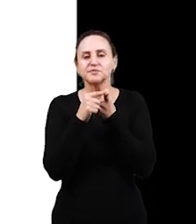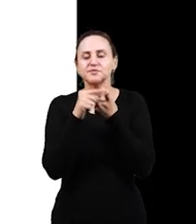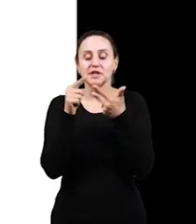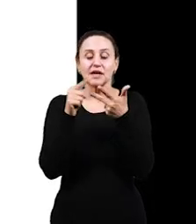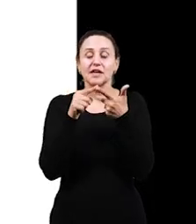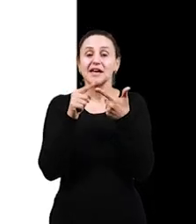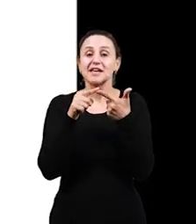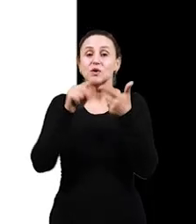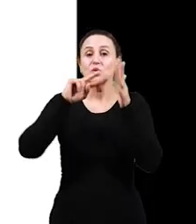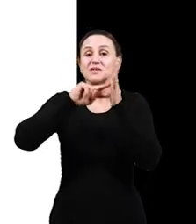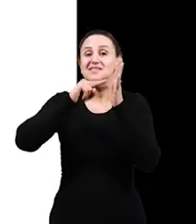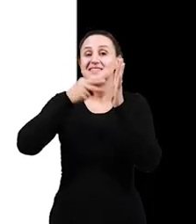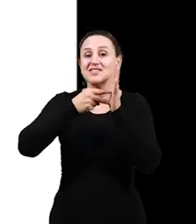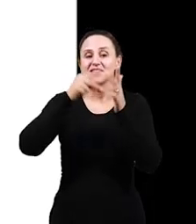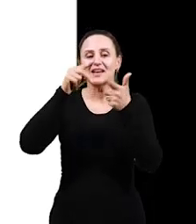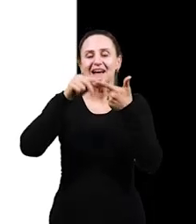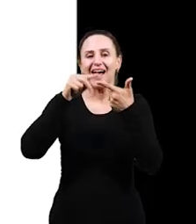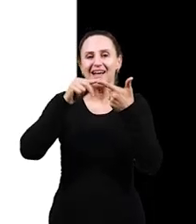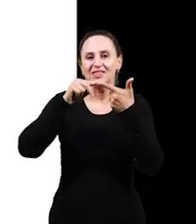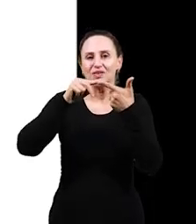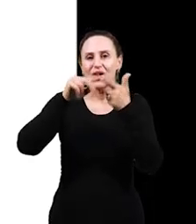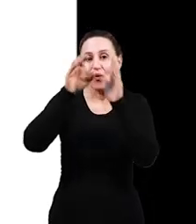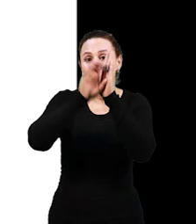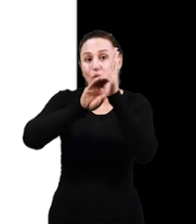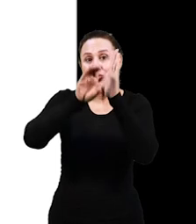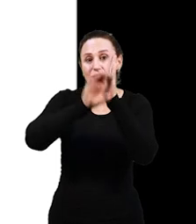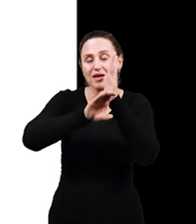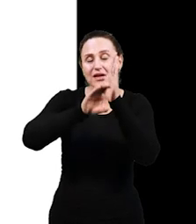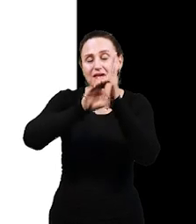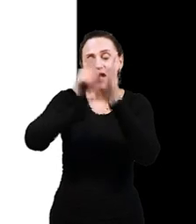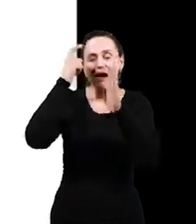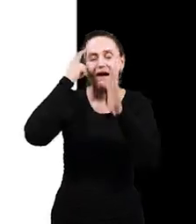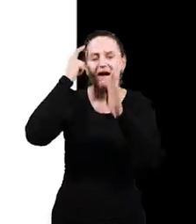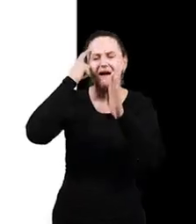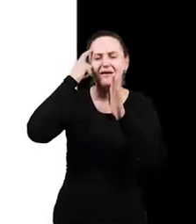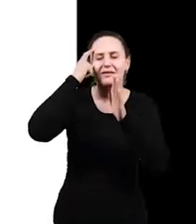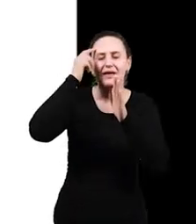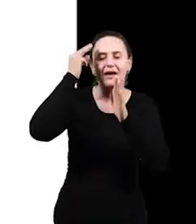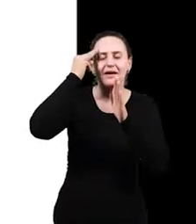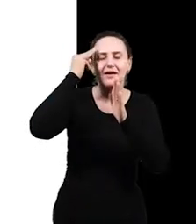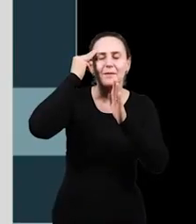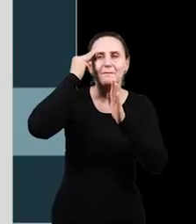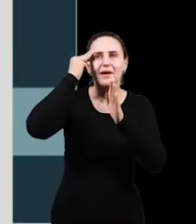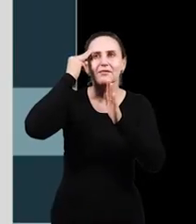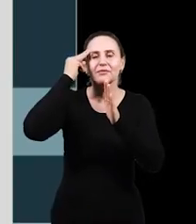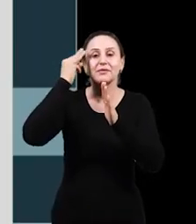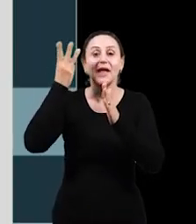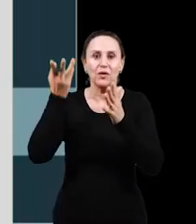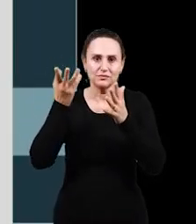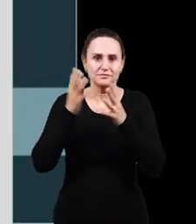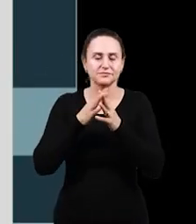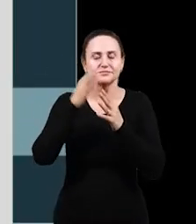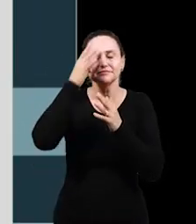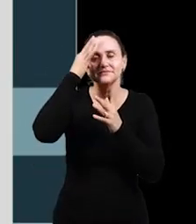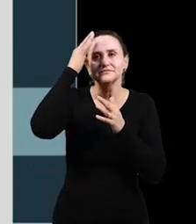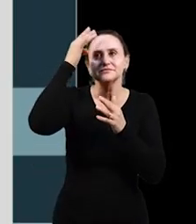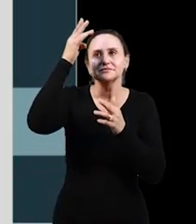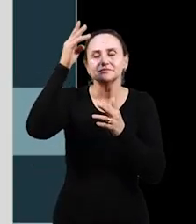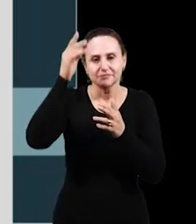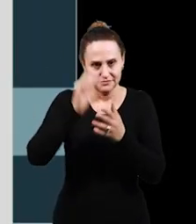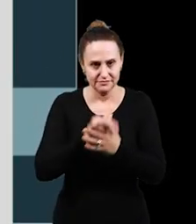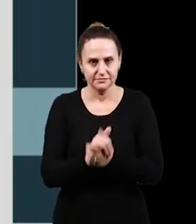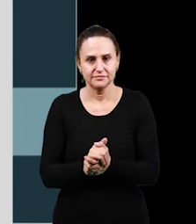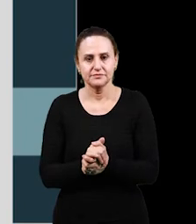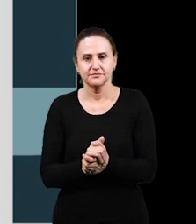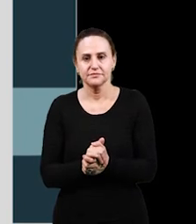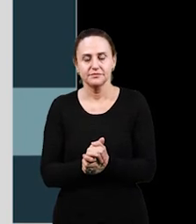e o significado é o conceito é a ideia mental que a gente tem desse signo então o bom